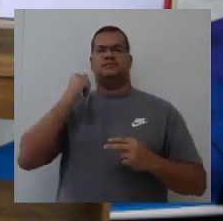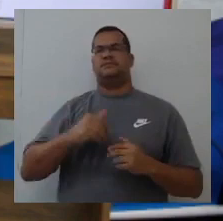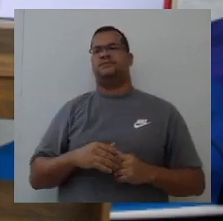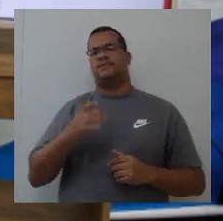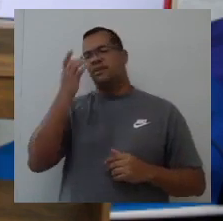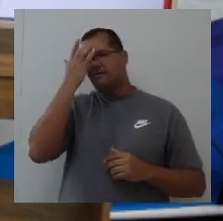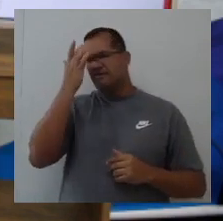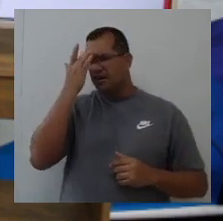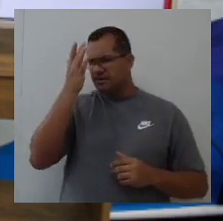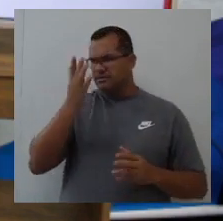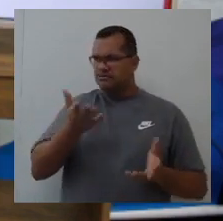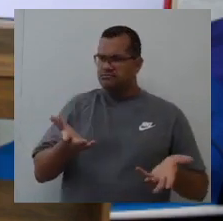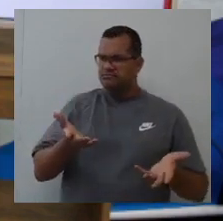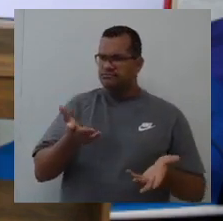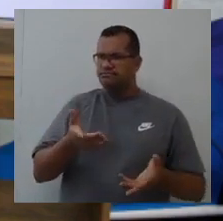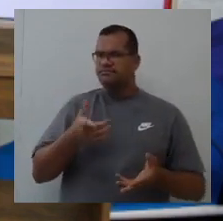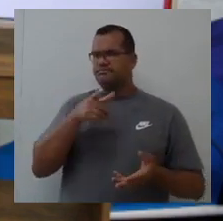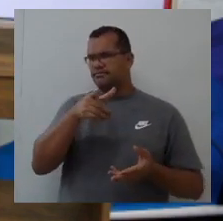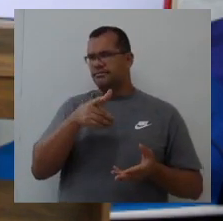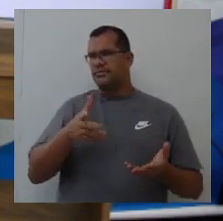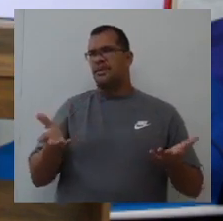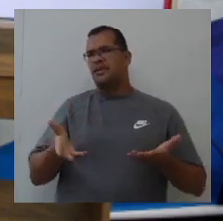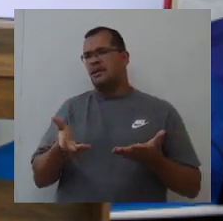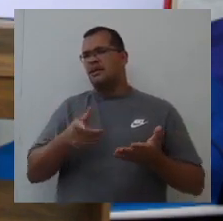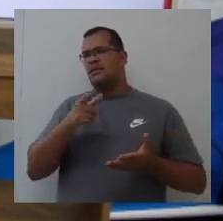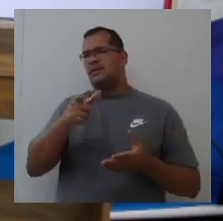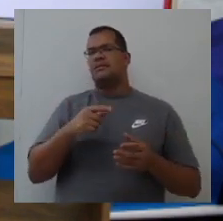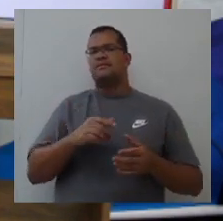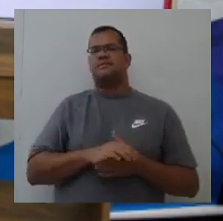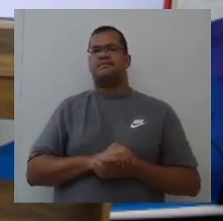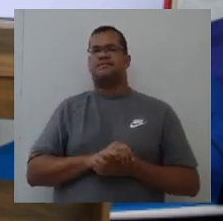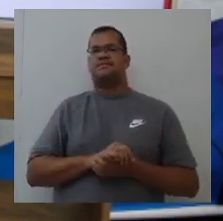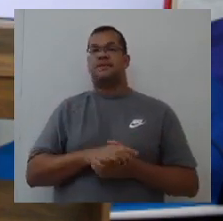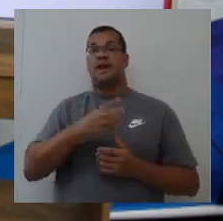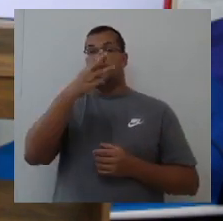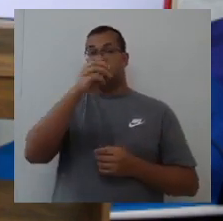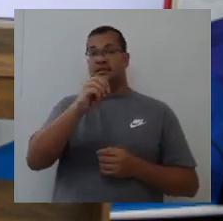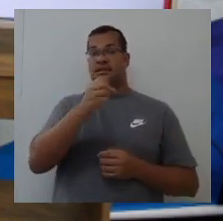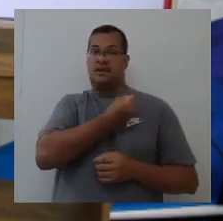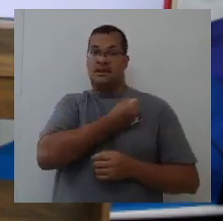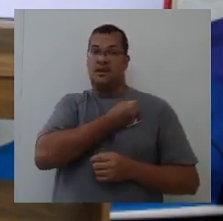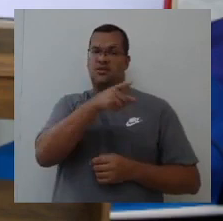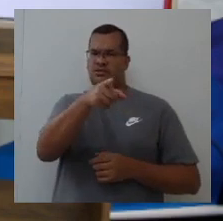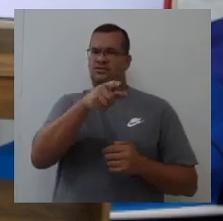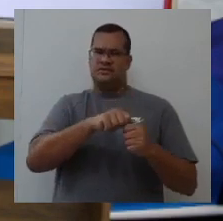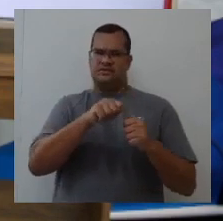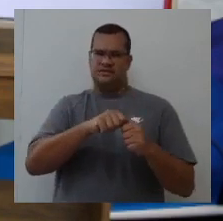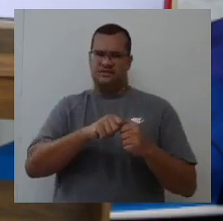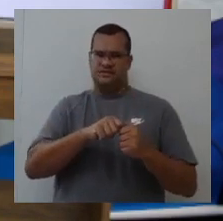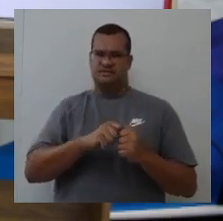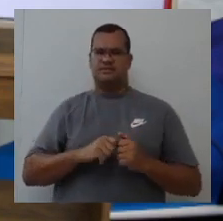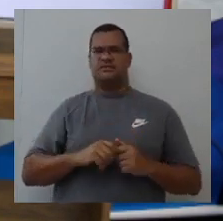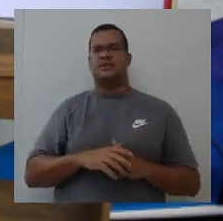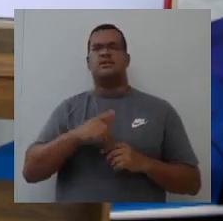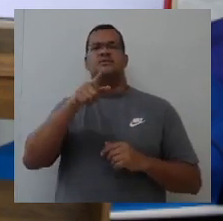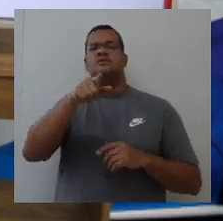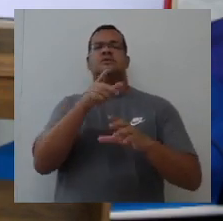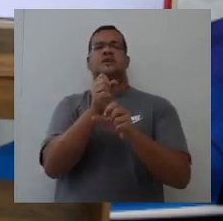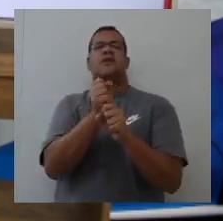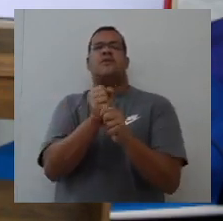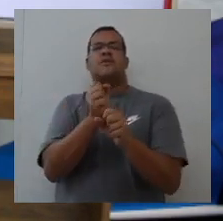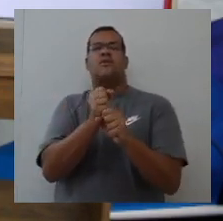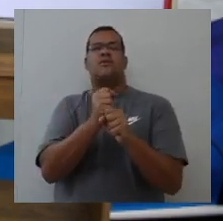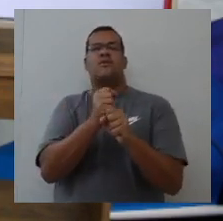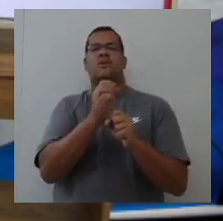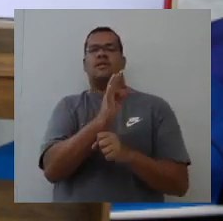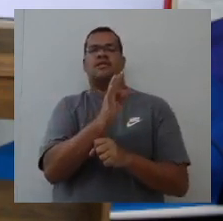É fácil de fazer ou não? Facinho, facinho. Então, a da de 30 graus eu vou deixar para você. Você vai lá e calcula a tangente